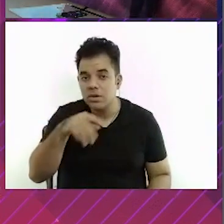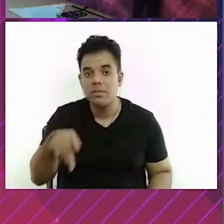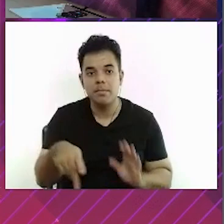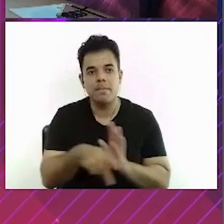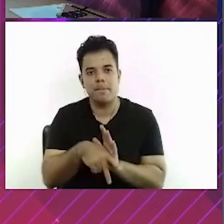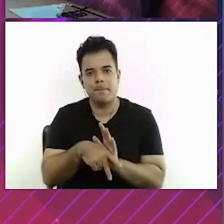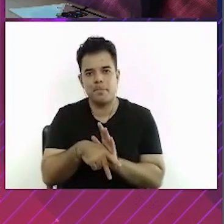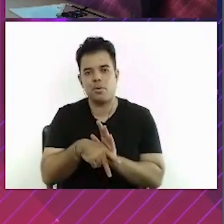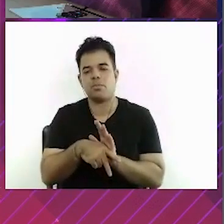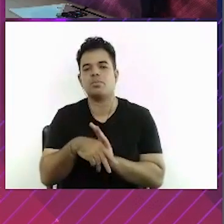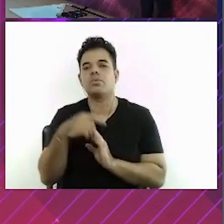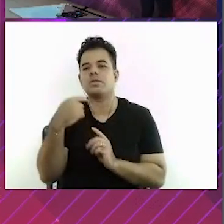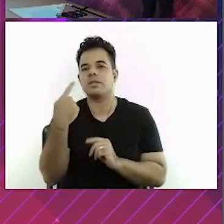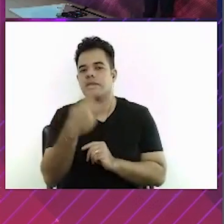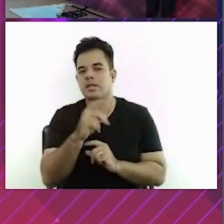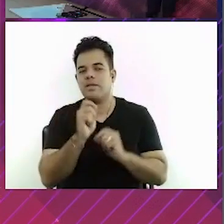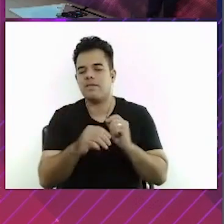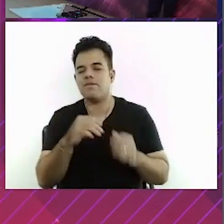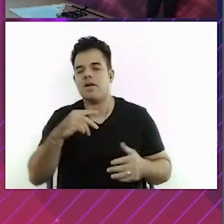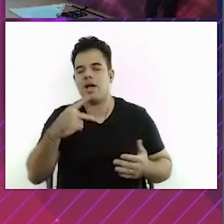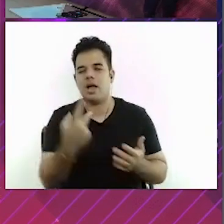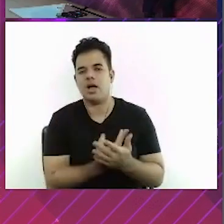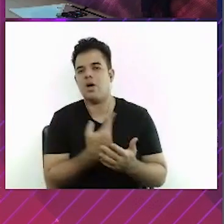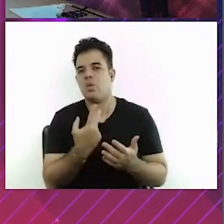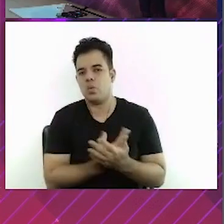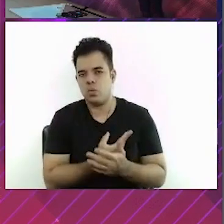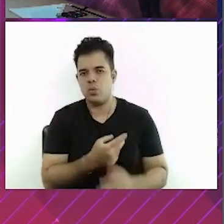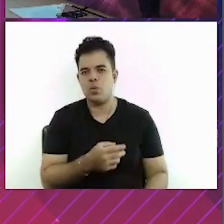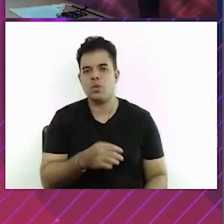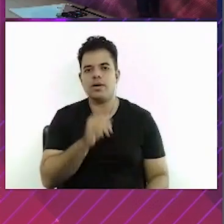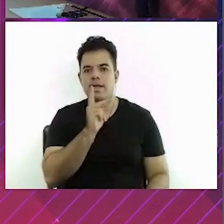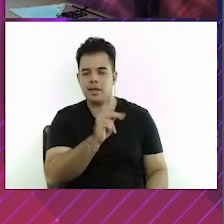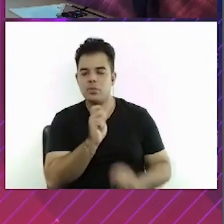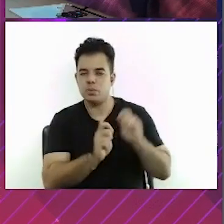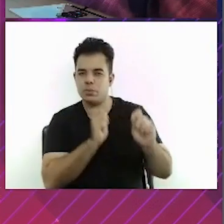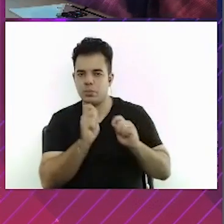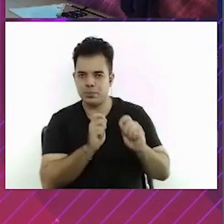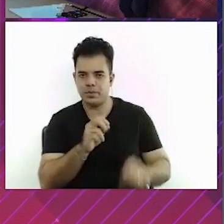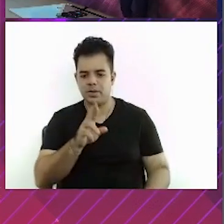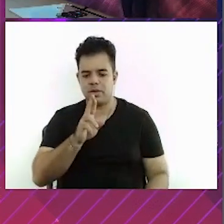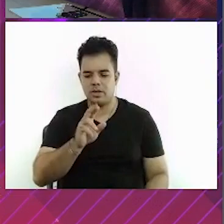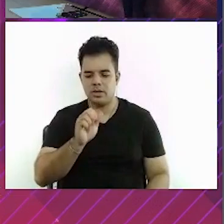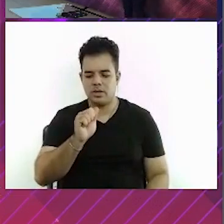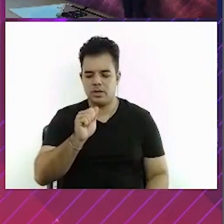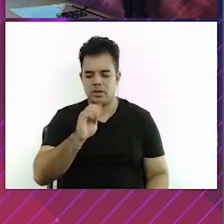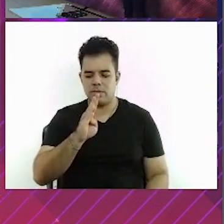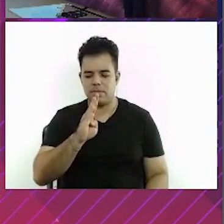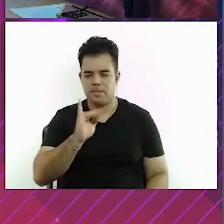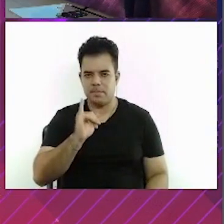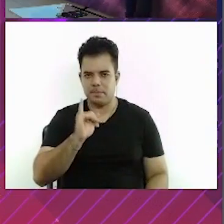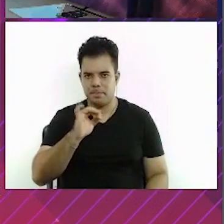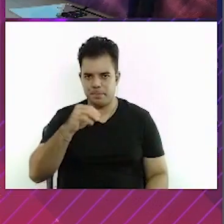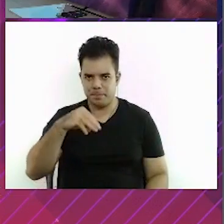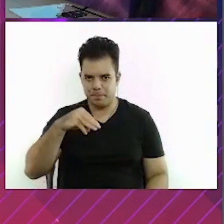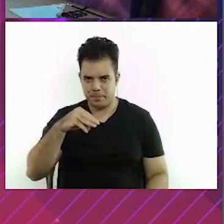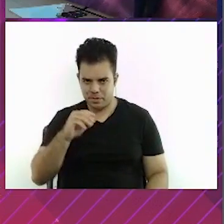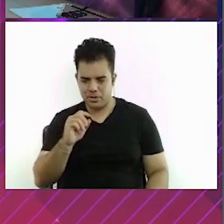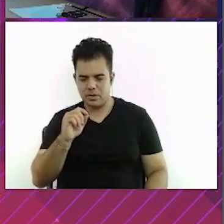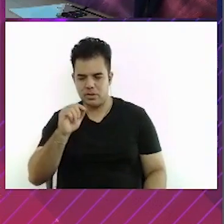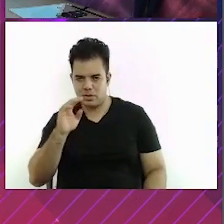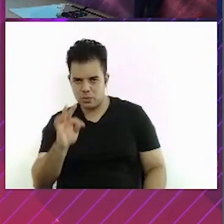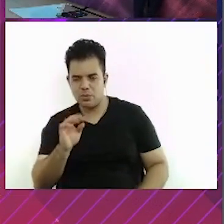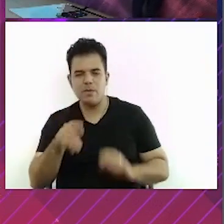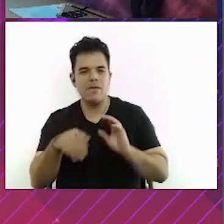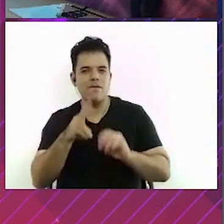mensagens que falharam. Então, o RapidMQ vai pegar a mensagem da fila principal, descarta de lá e manda para uma fila específica.